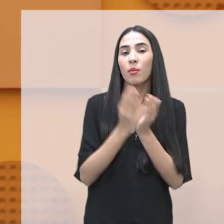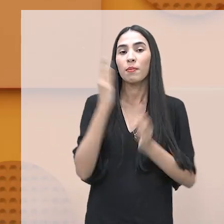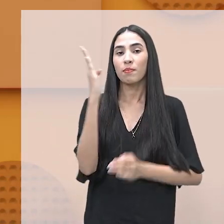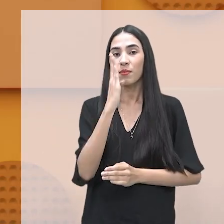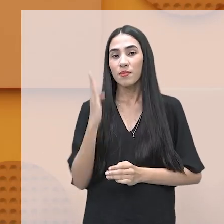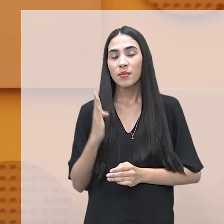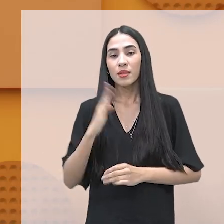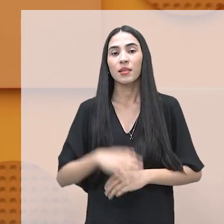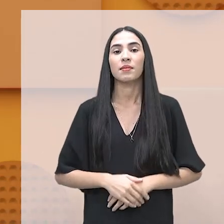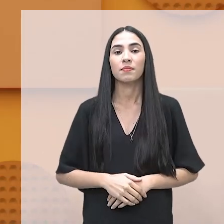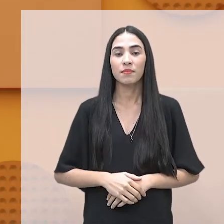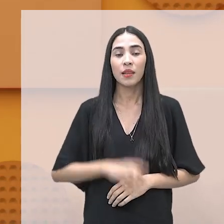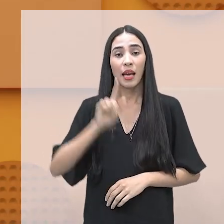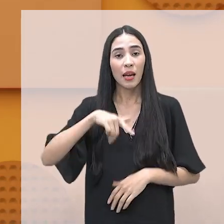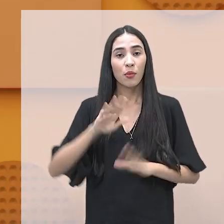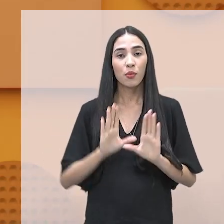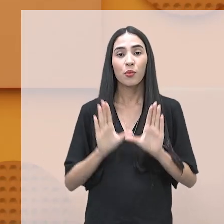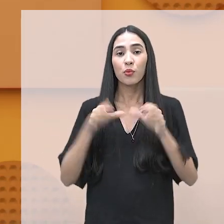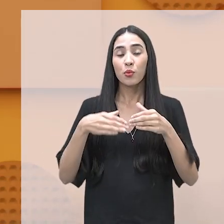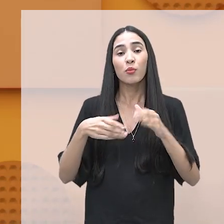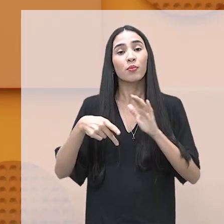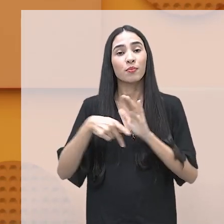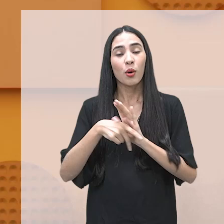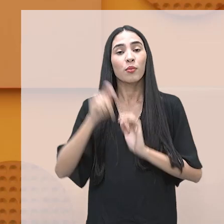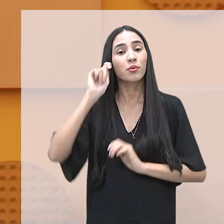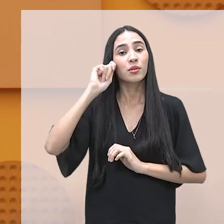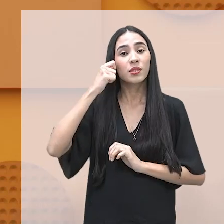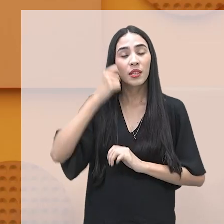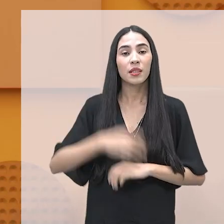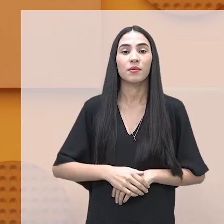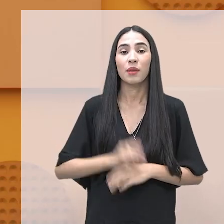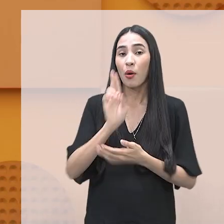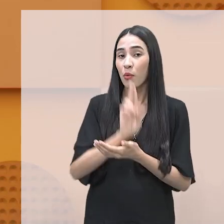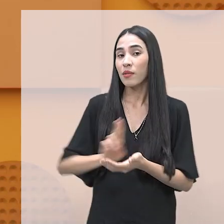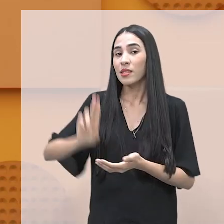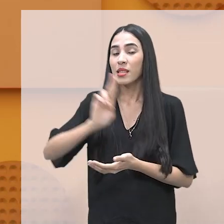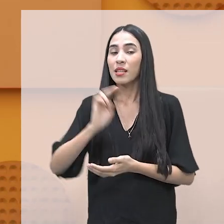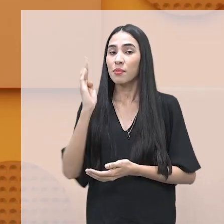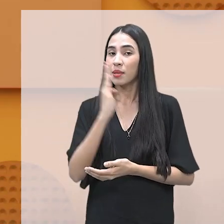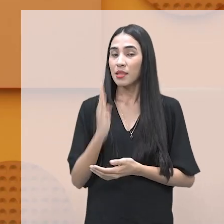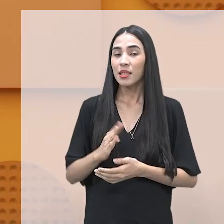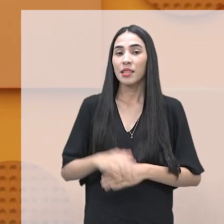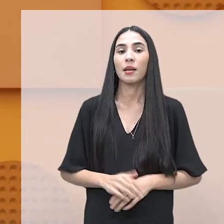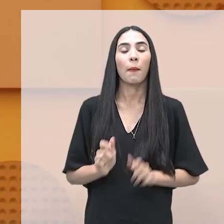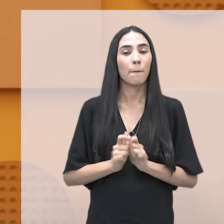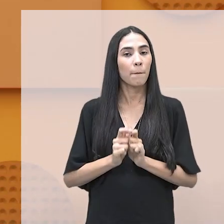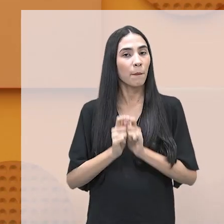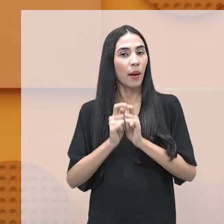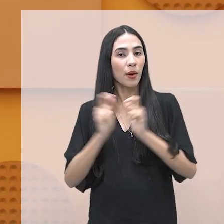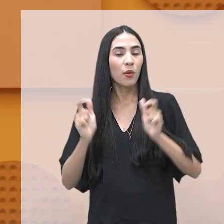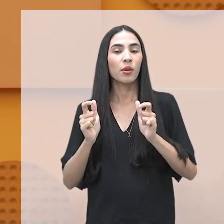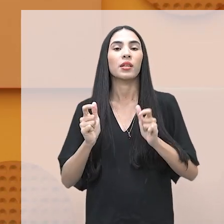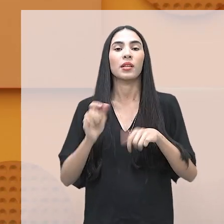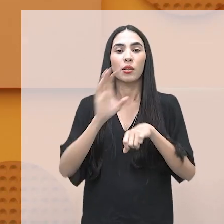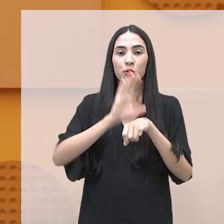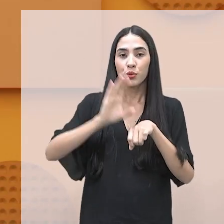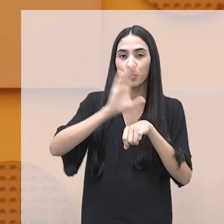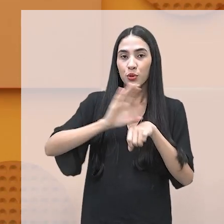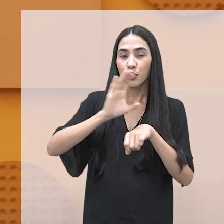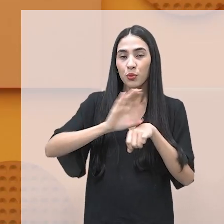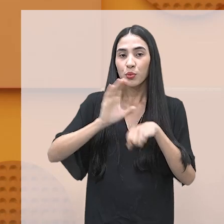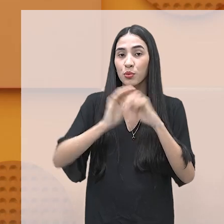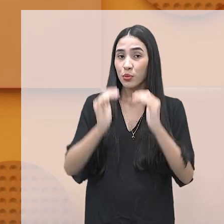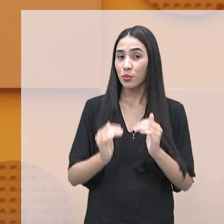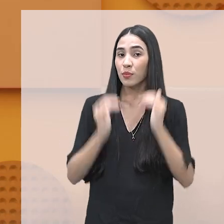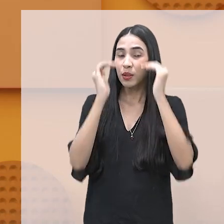é composta por uma população negra. Nas universidades brasileiras, grande parte dos cursos ditos de